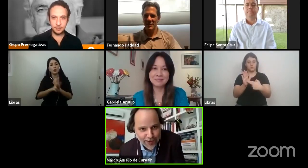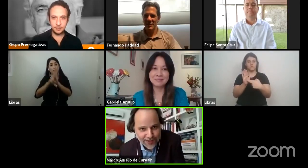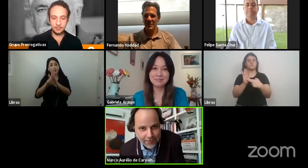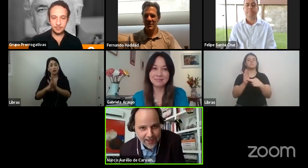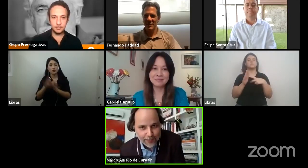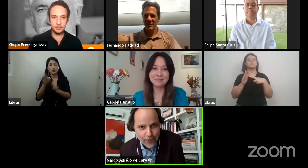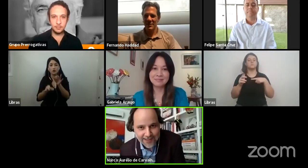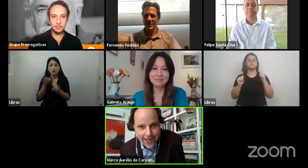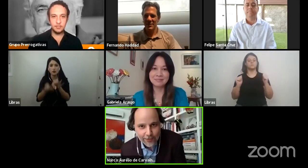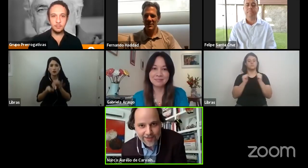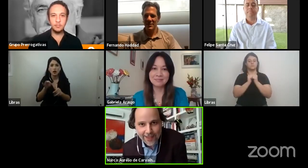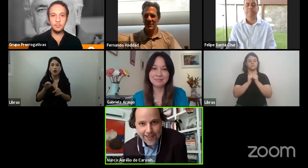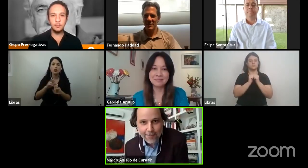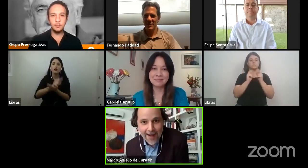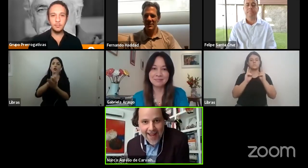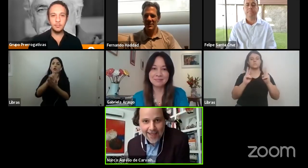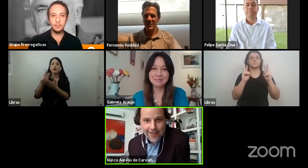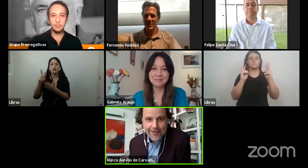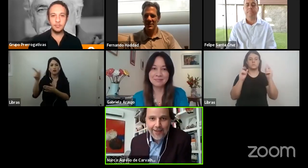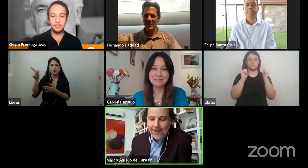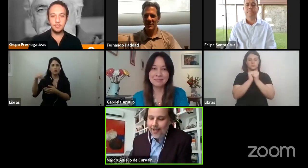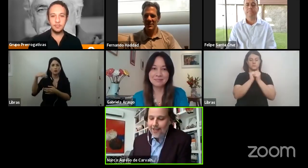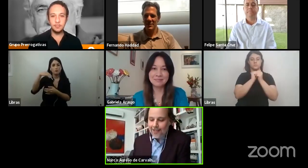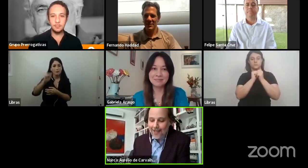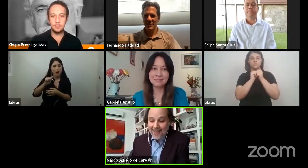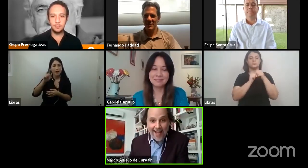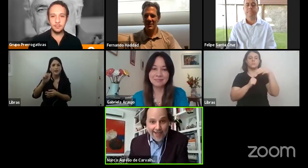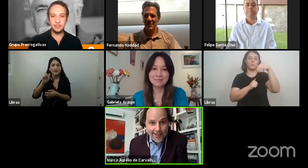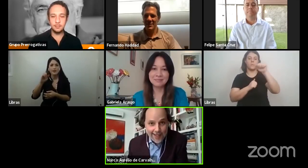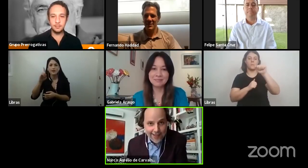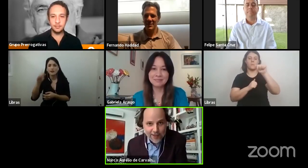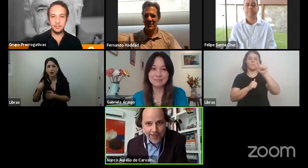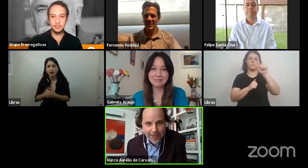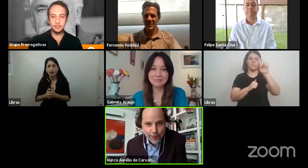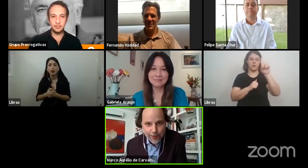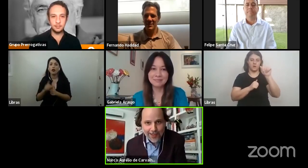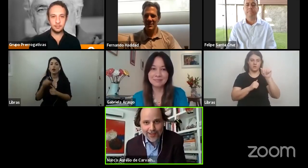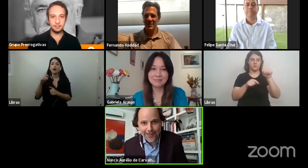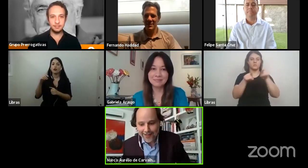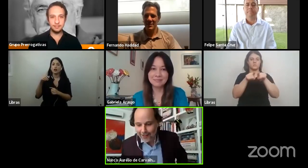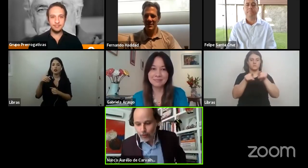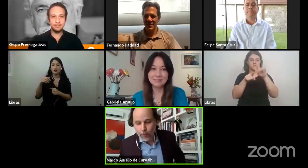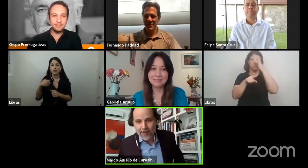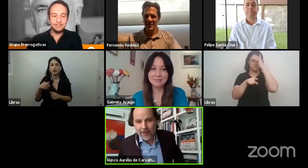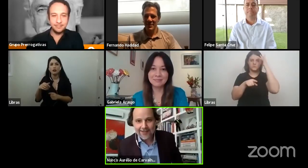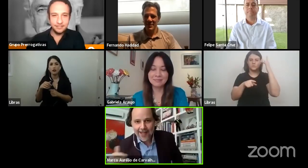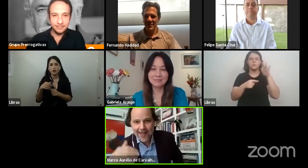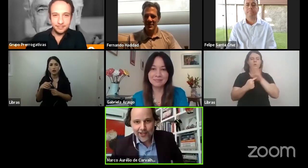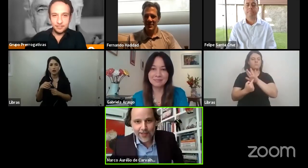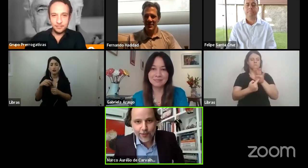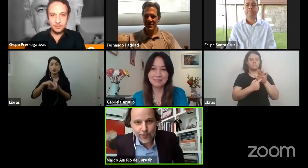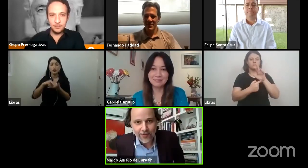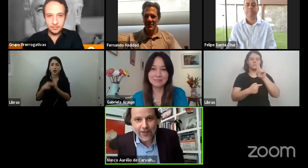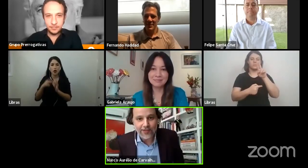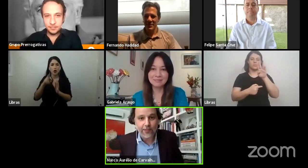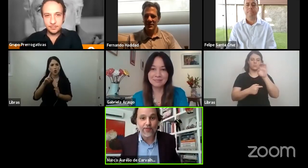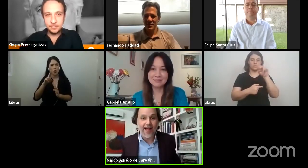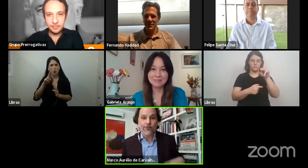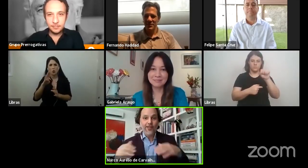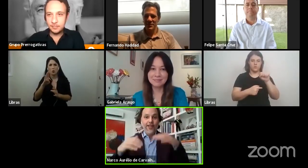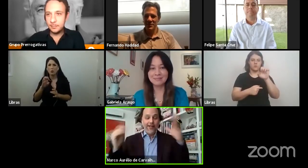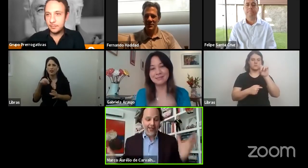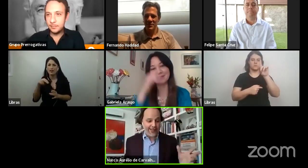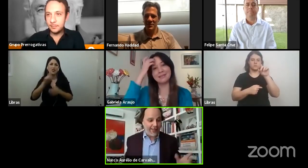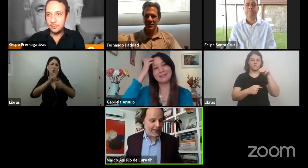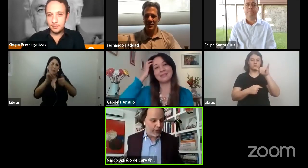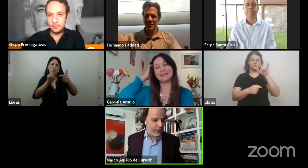Nossos Sonhos, sempre nas boas causas, a querida Magda, a querida Kenarik, inspiradora Kenarik, Rubens Casara, Edmilson, enfim, nós temos